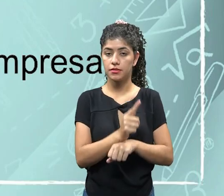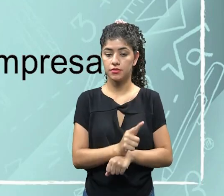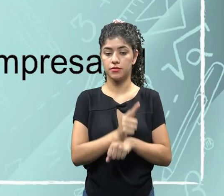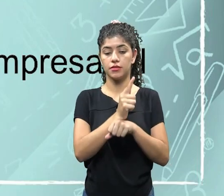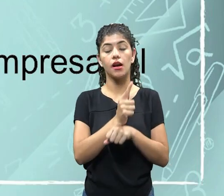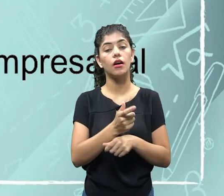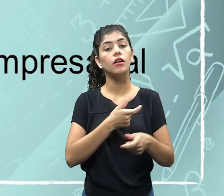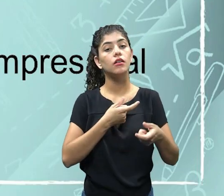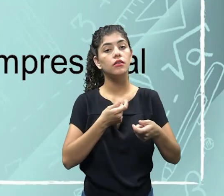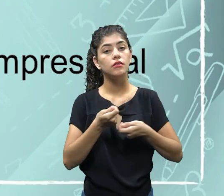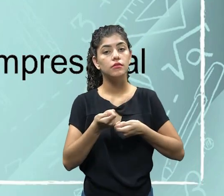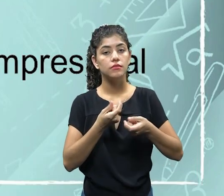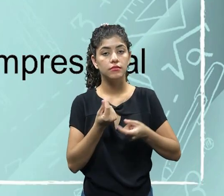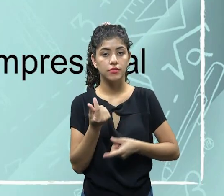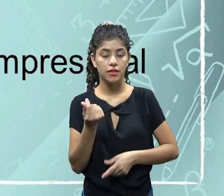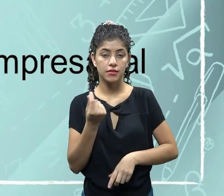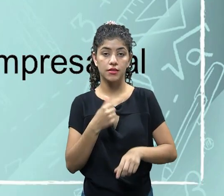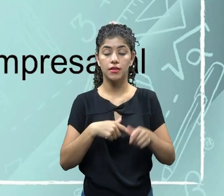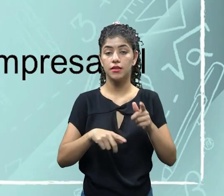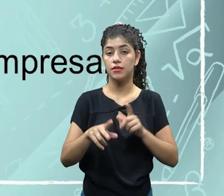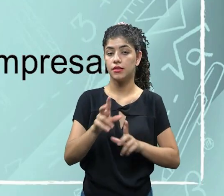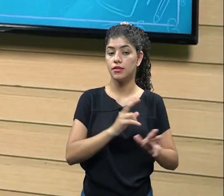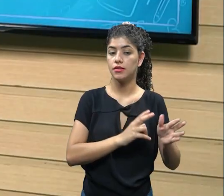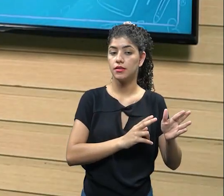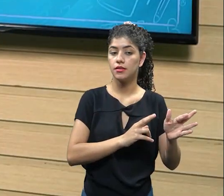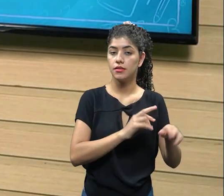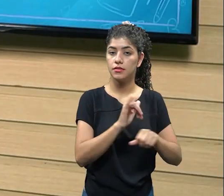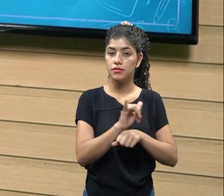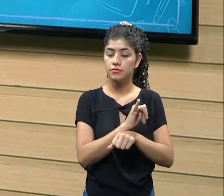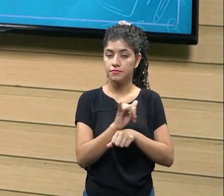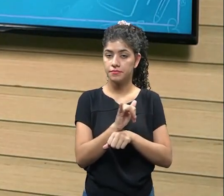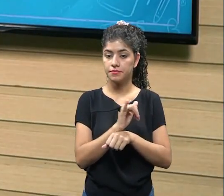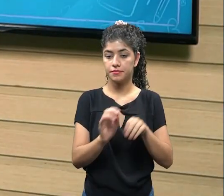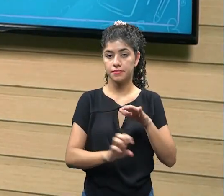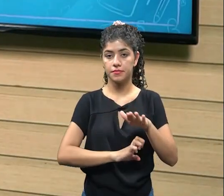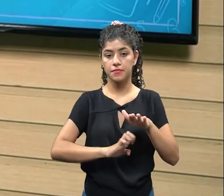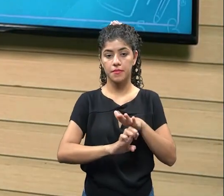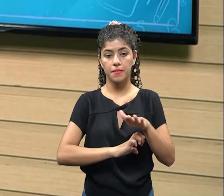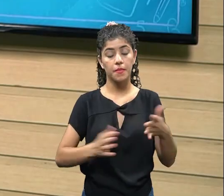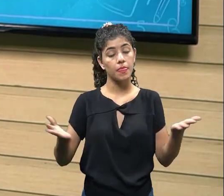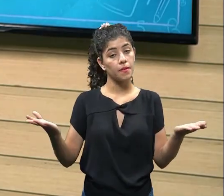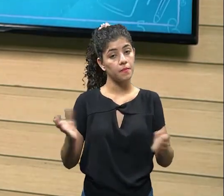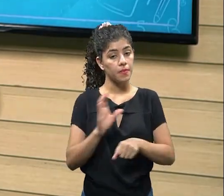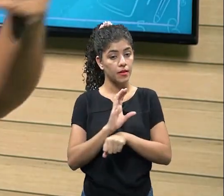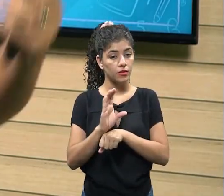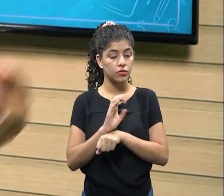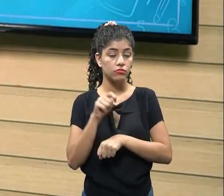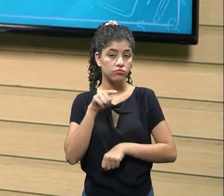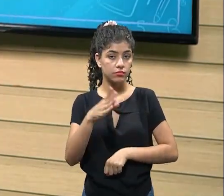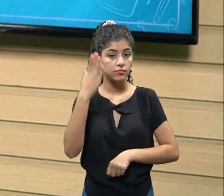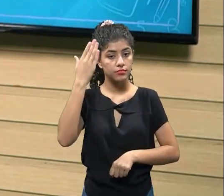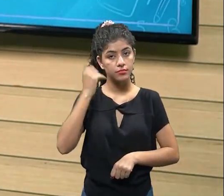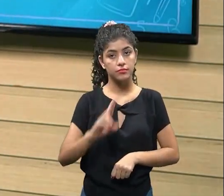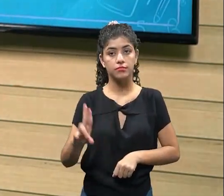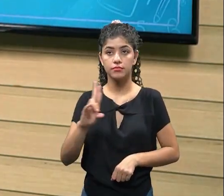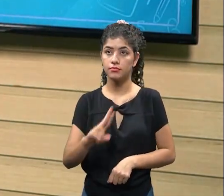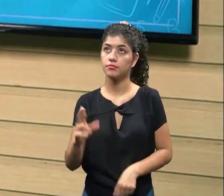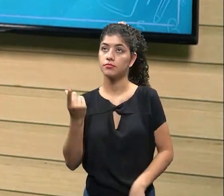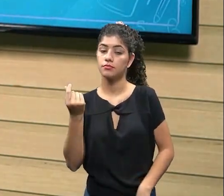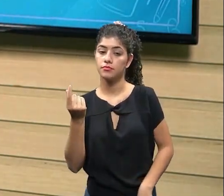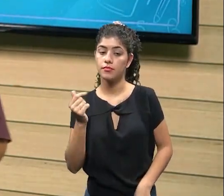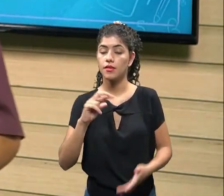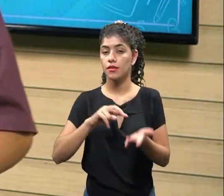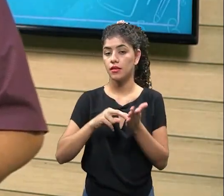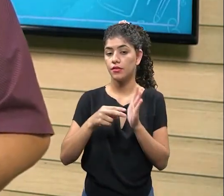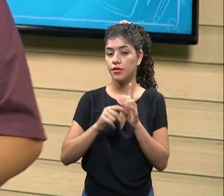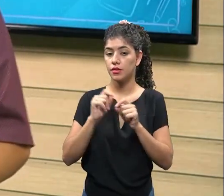Gestão Financeira e Estratégia Empresarial. Nesse curso de comércio, você saber lidar com o dinheiro, que é exatamente isso que